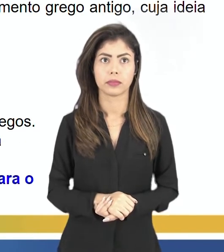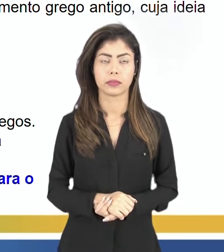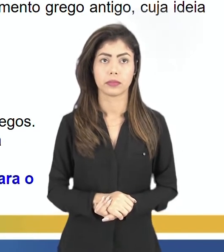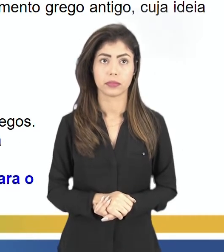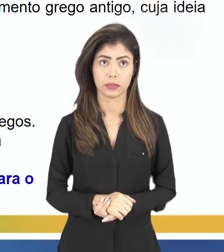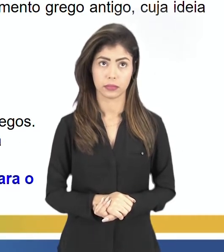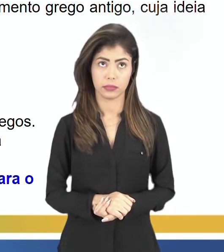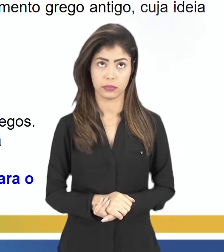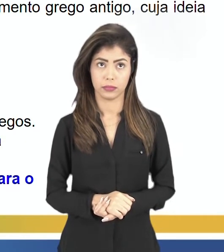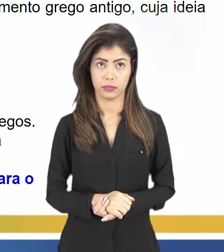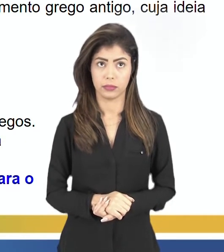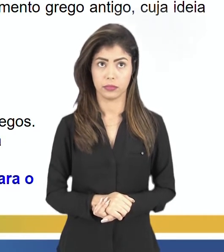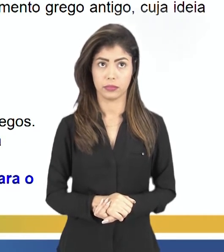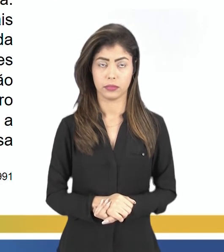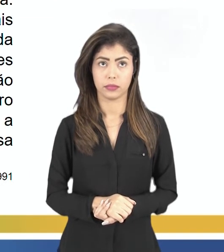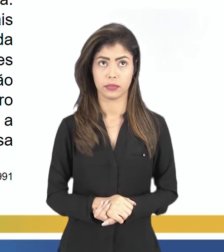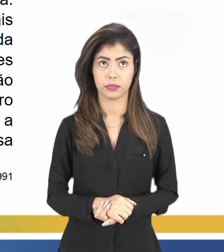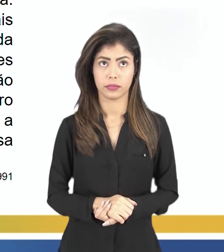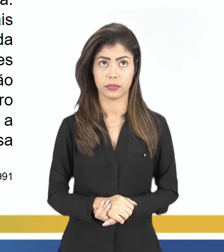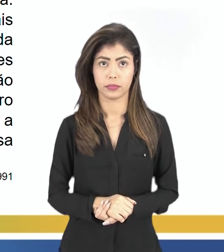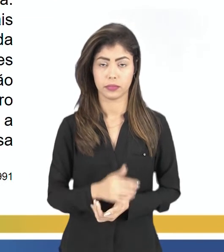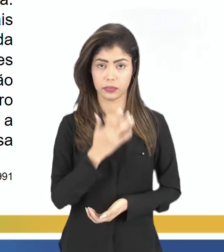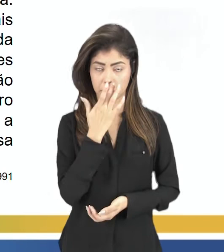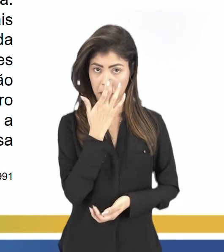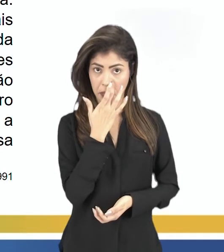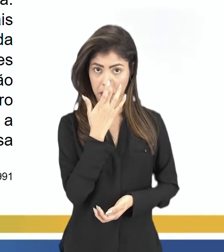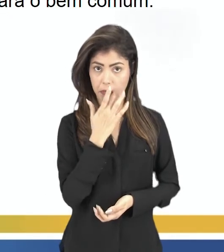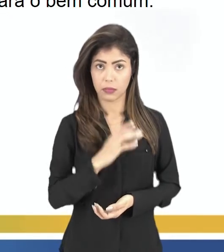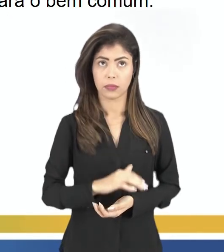uma questão, aí ó, que está a letra E.